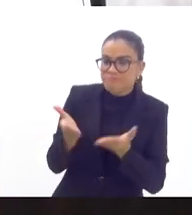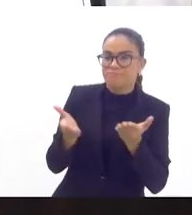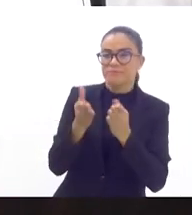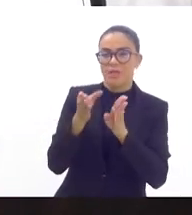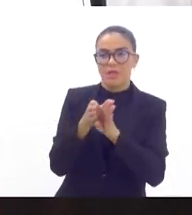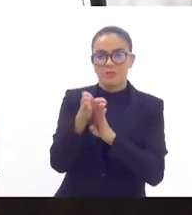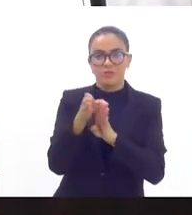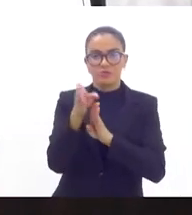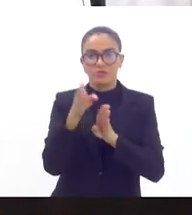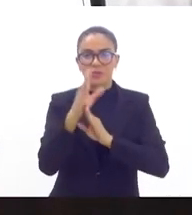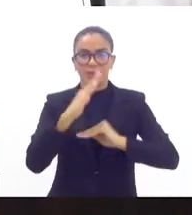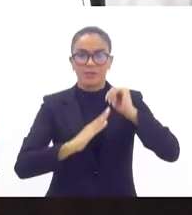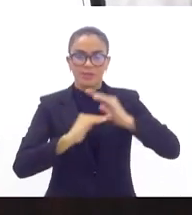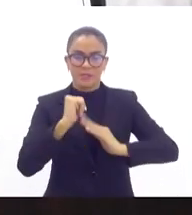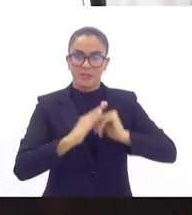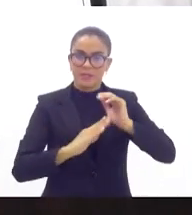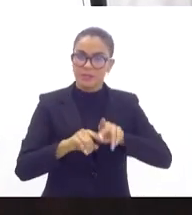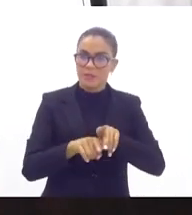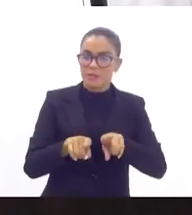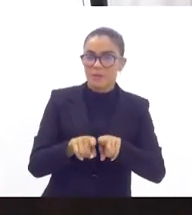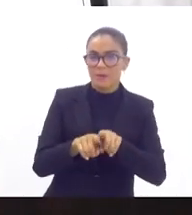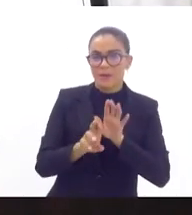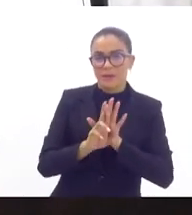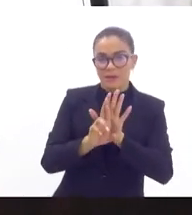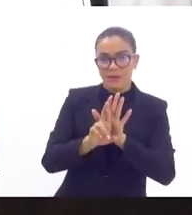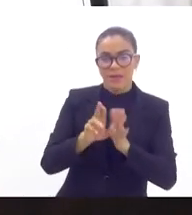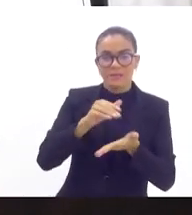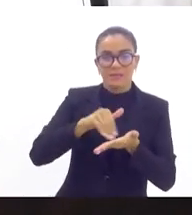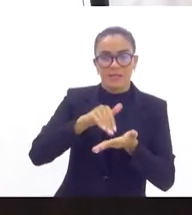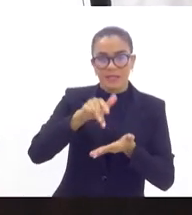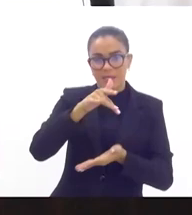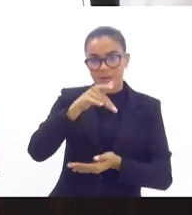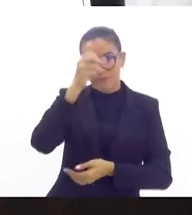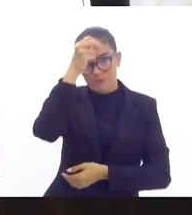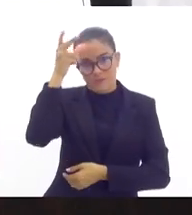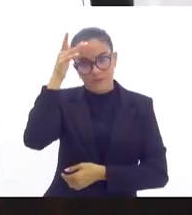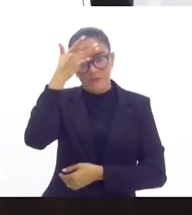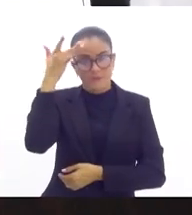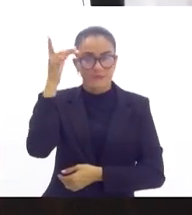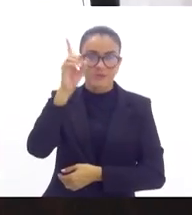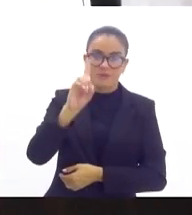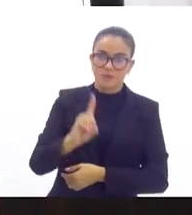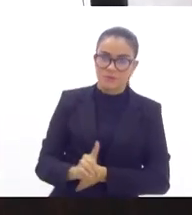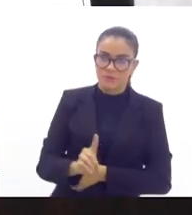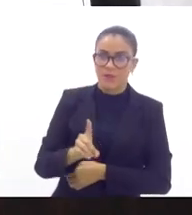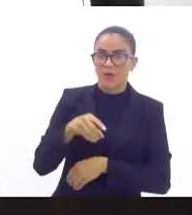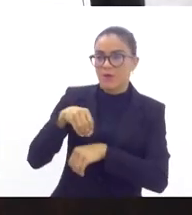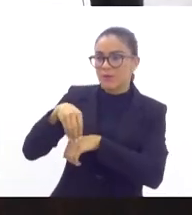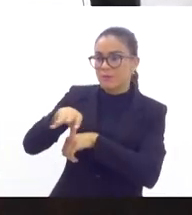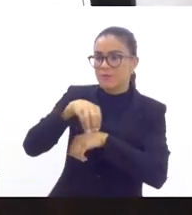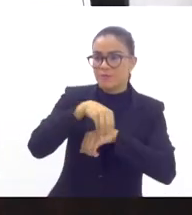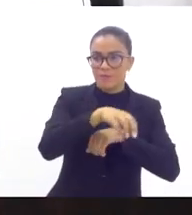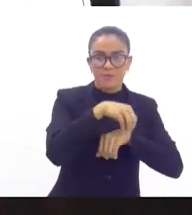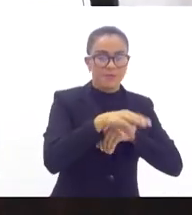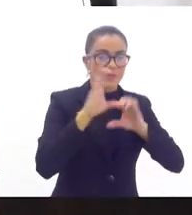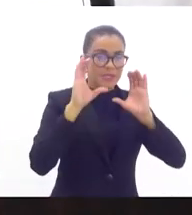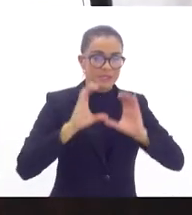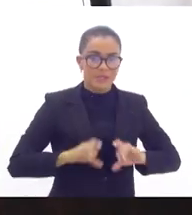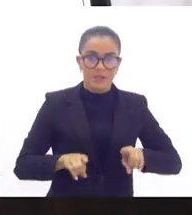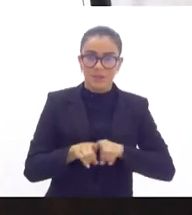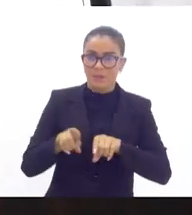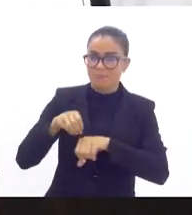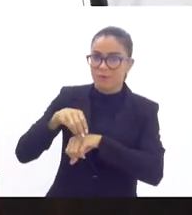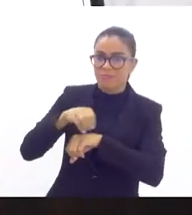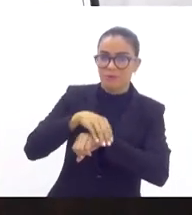Como eu disse e representando a Secretaria Municipal da pessoa com deficiência eu queria dizer aos cidadãos aos nobres deputados